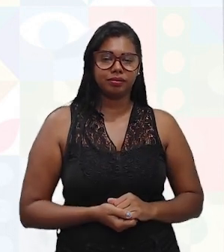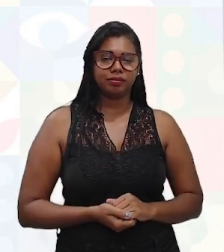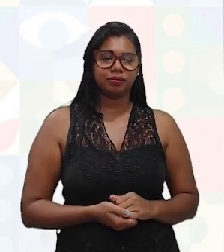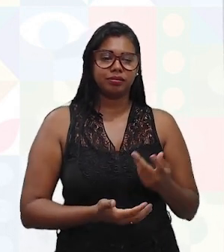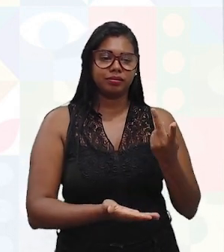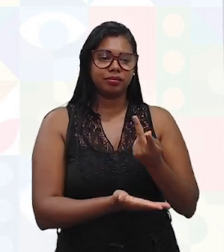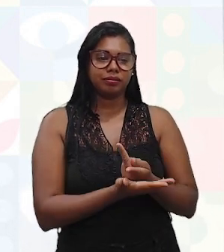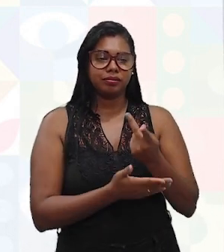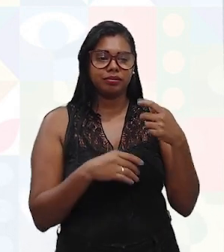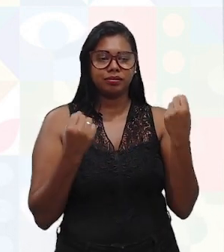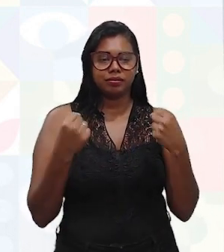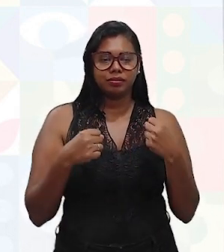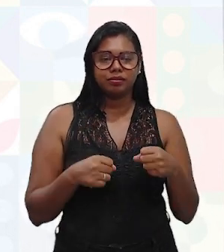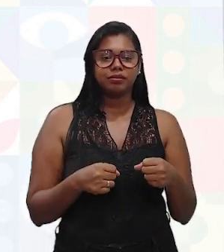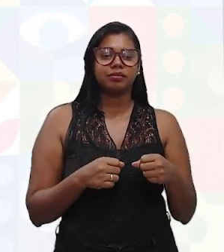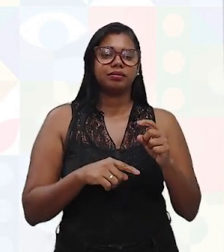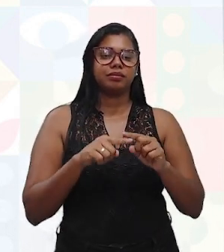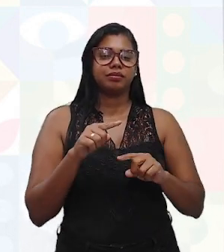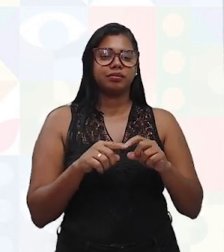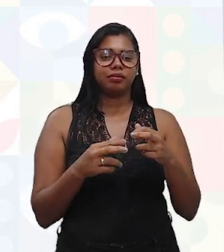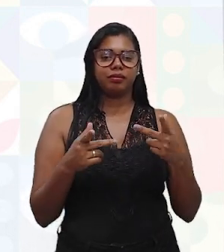a precisão da demanda do produto.